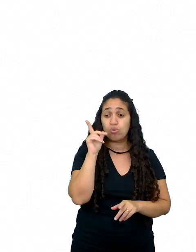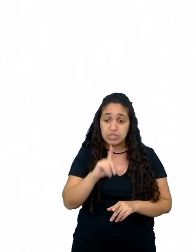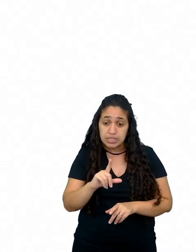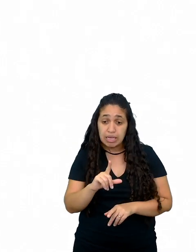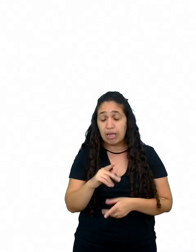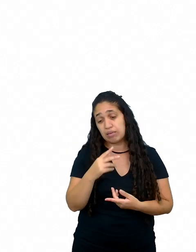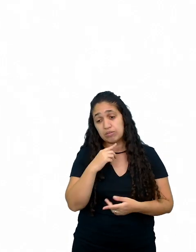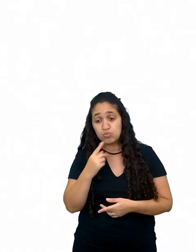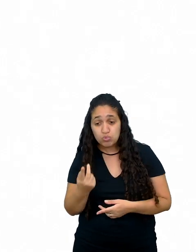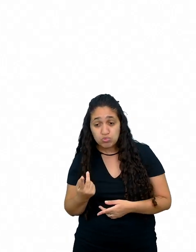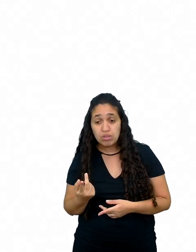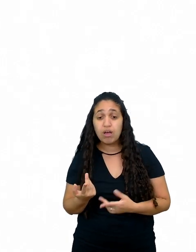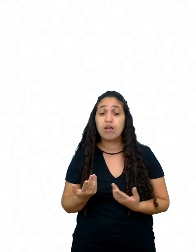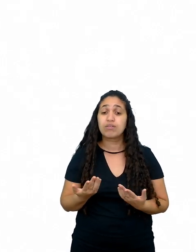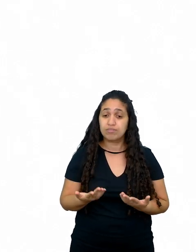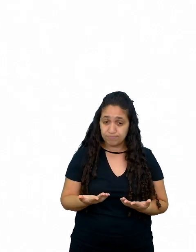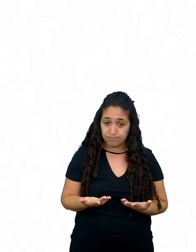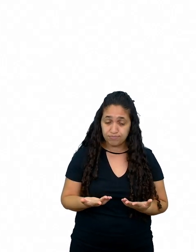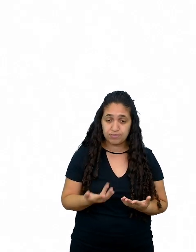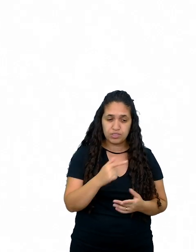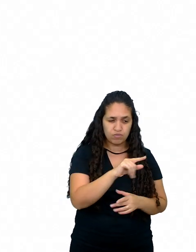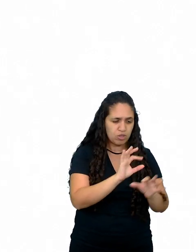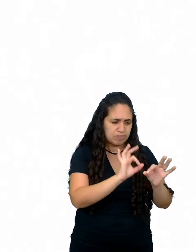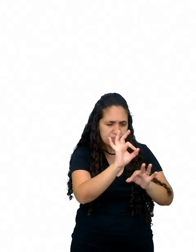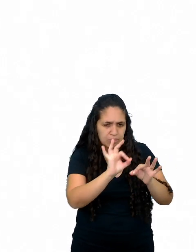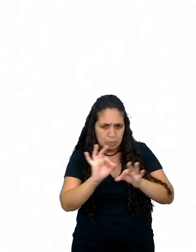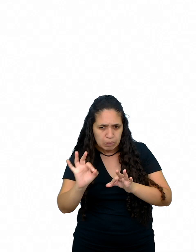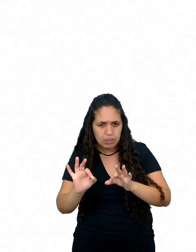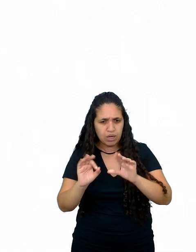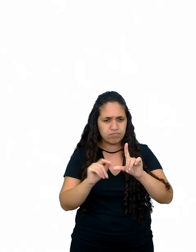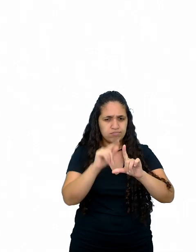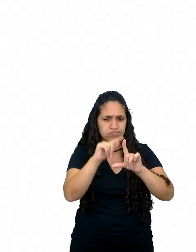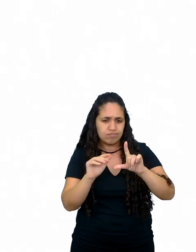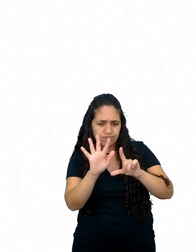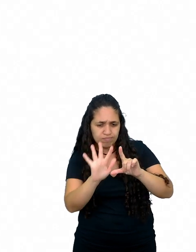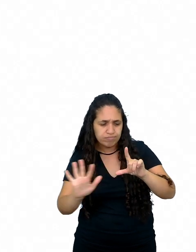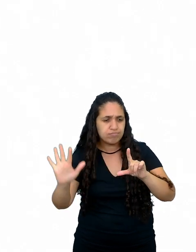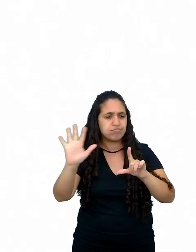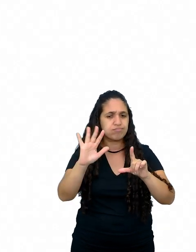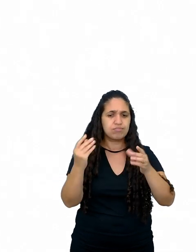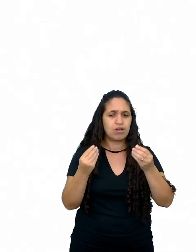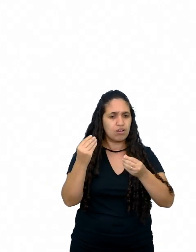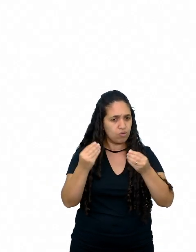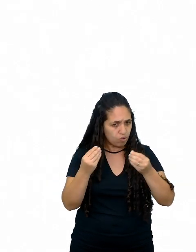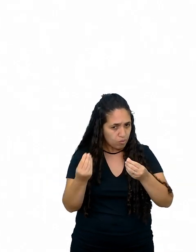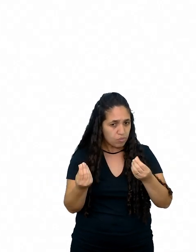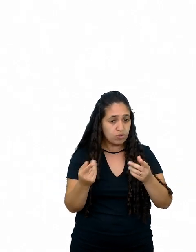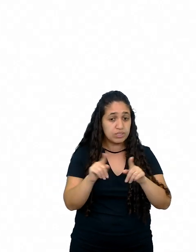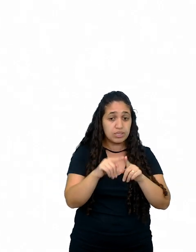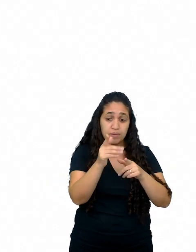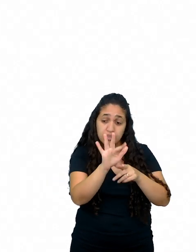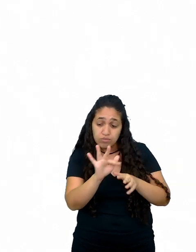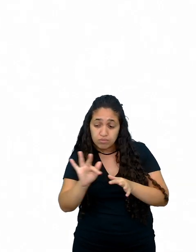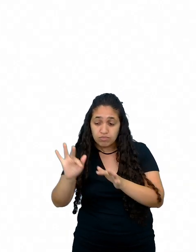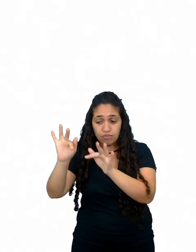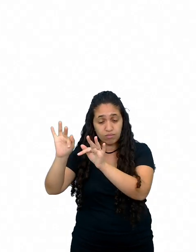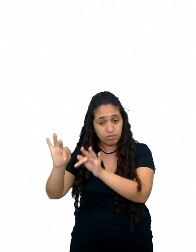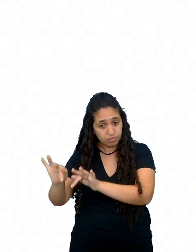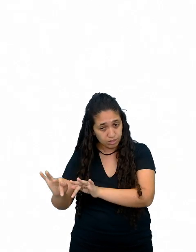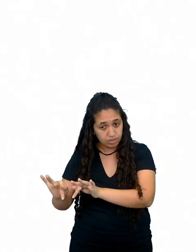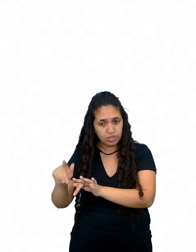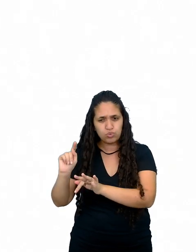gente? Quem é que conseguiu mostrar para os outros como ele conseguiu. E o finalizando é